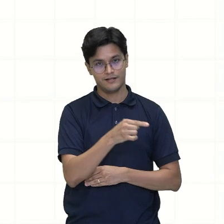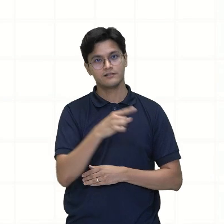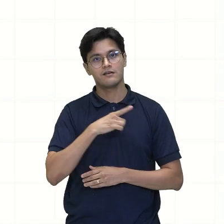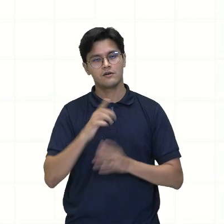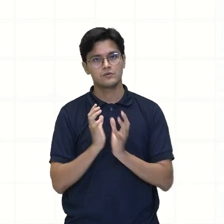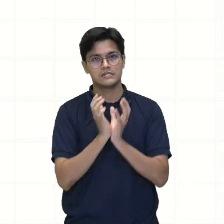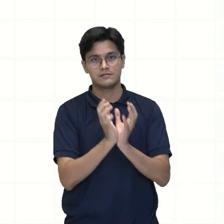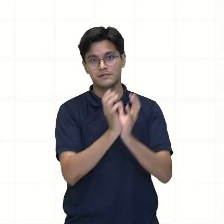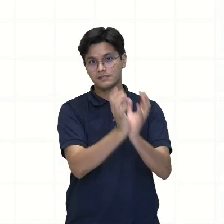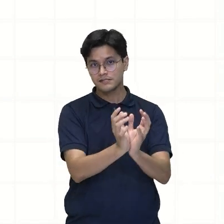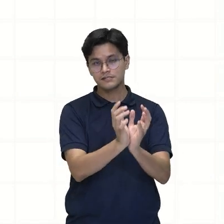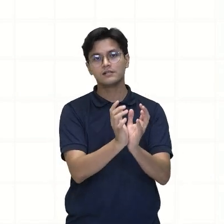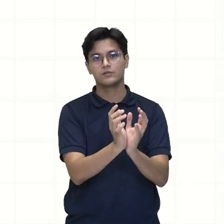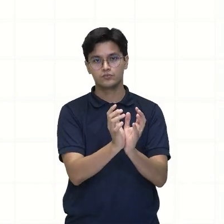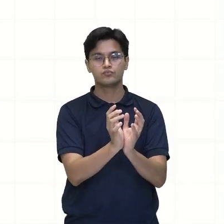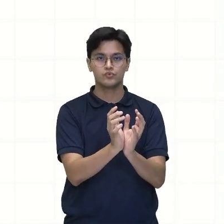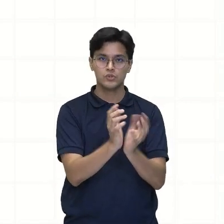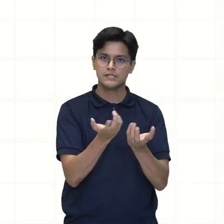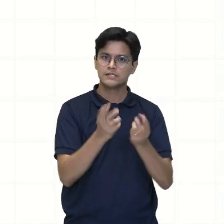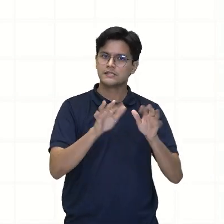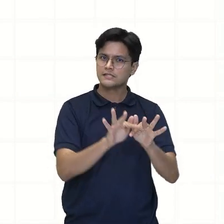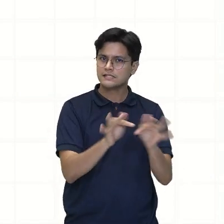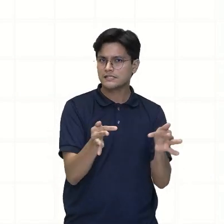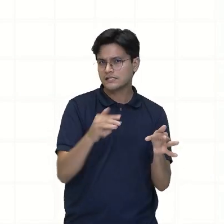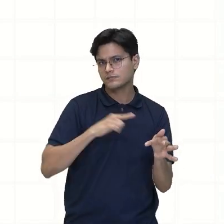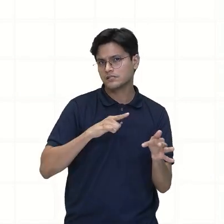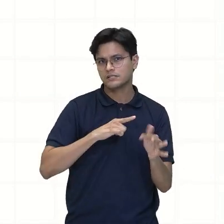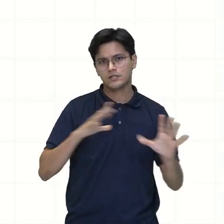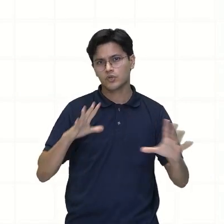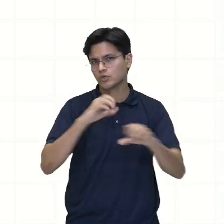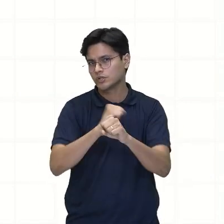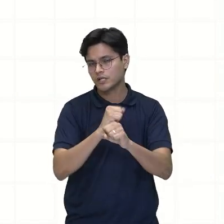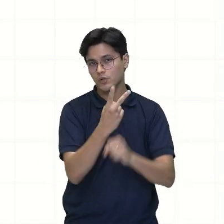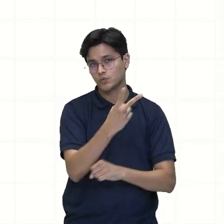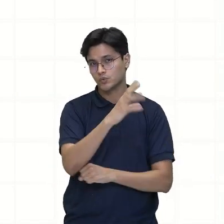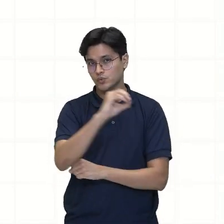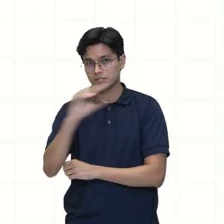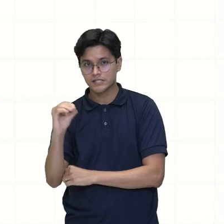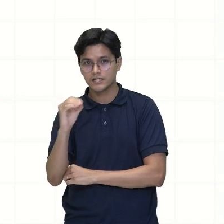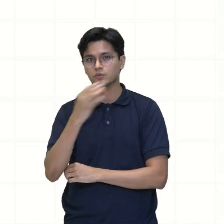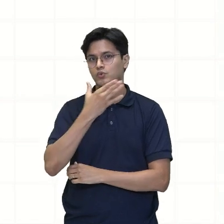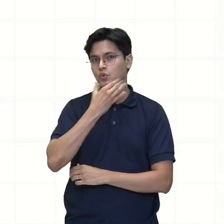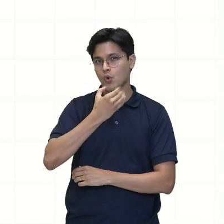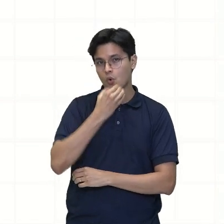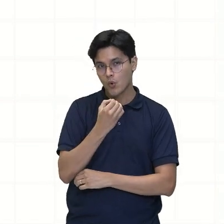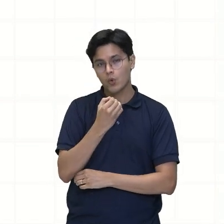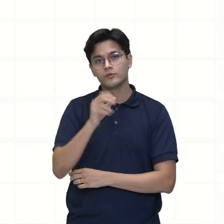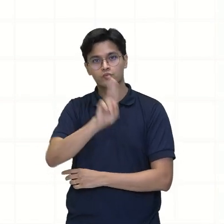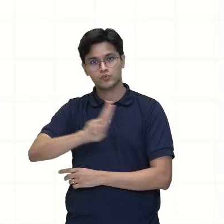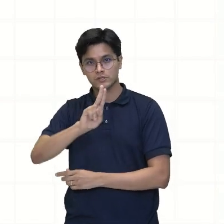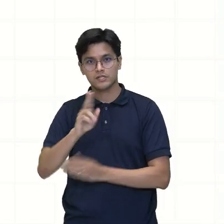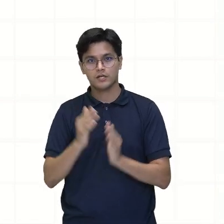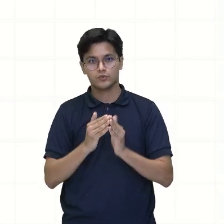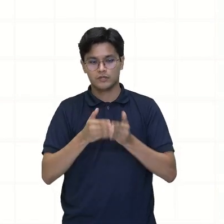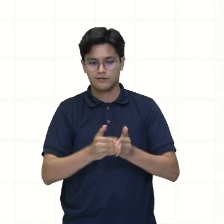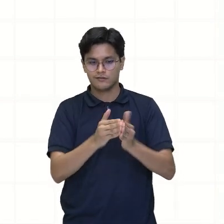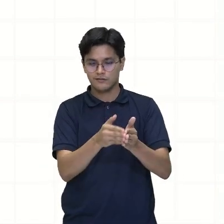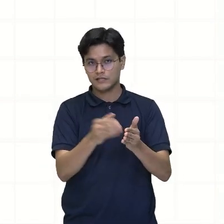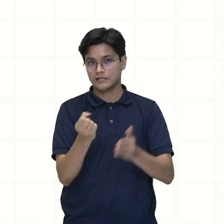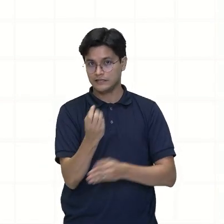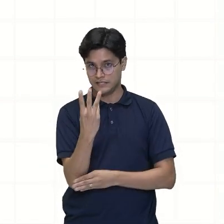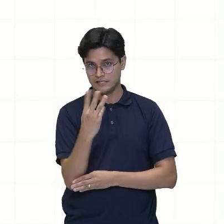que contava com apenas 200 homens em 3 navios. Então, em relação à conquista de